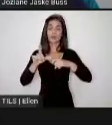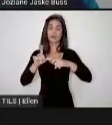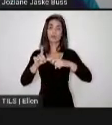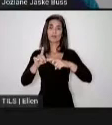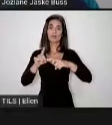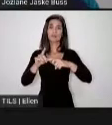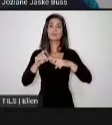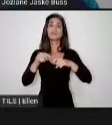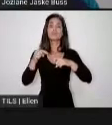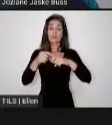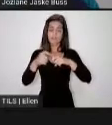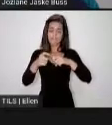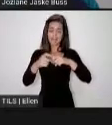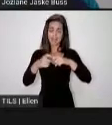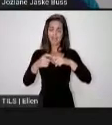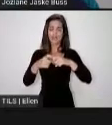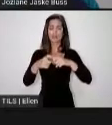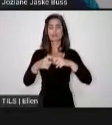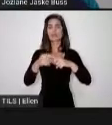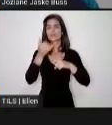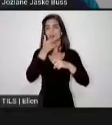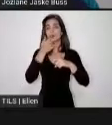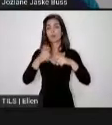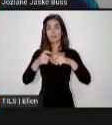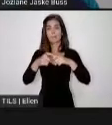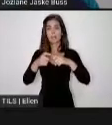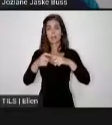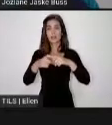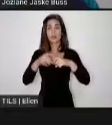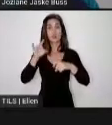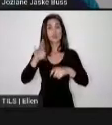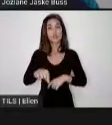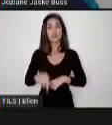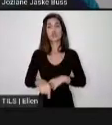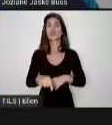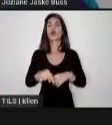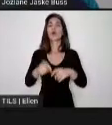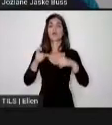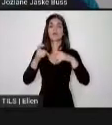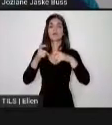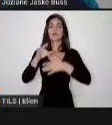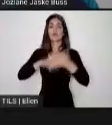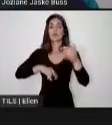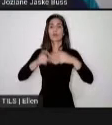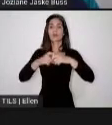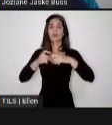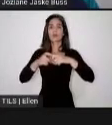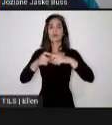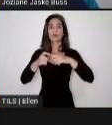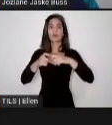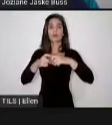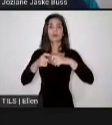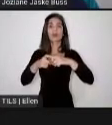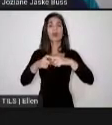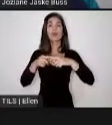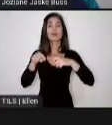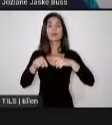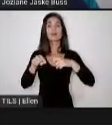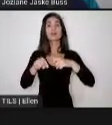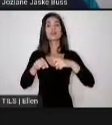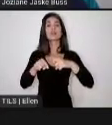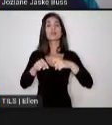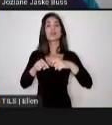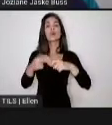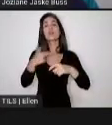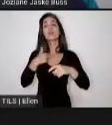que somente um laudo médico, um laudo clínico, ele não orienta e não orientará práticas pedagógicas